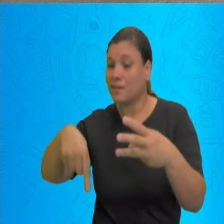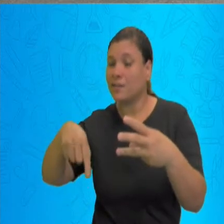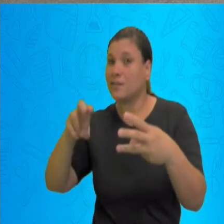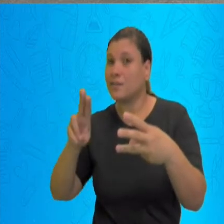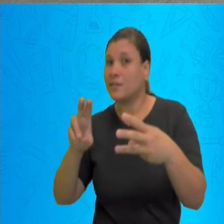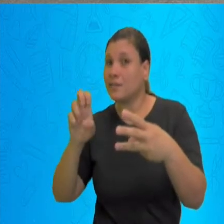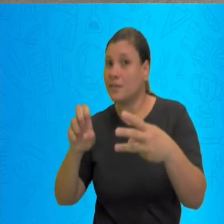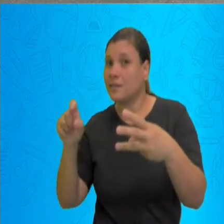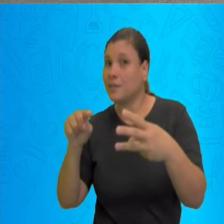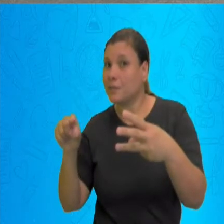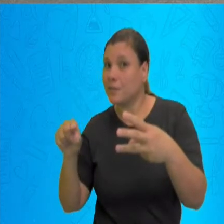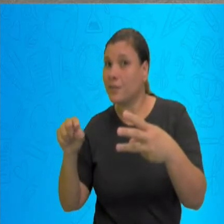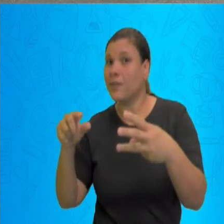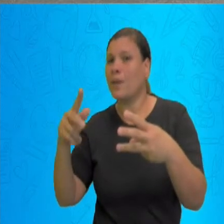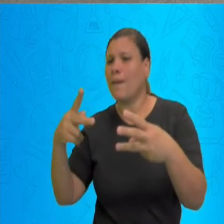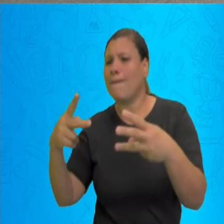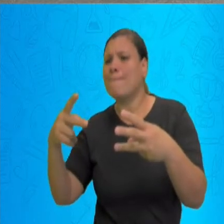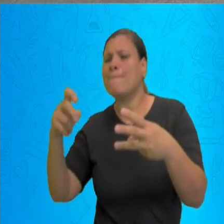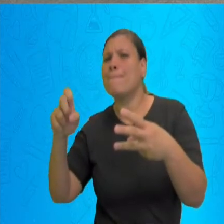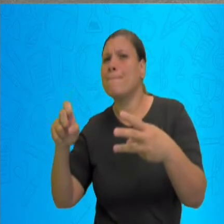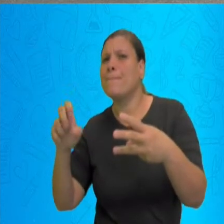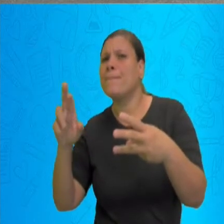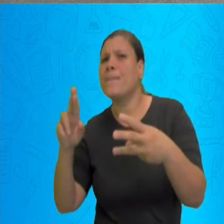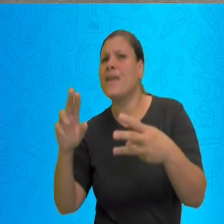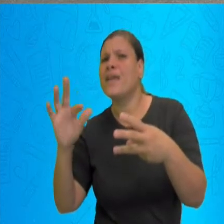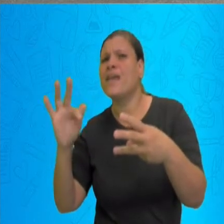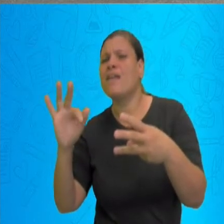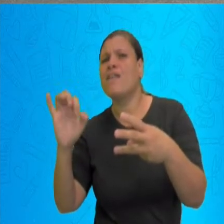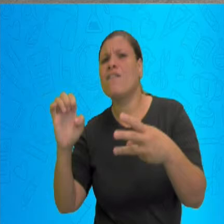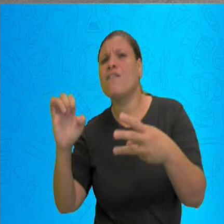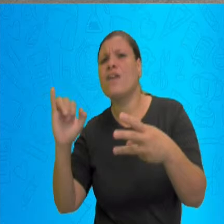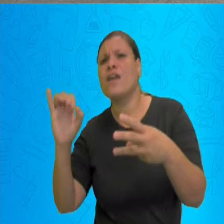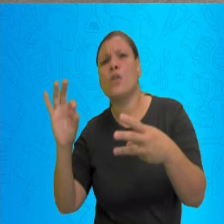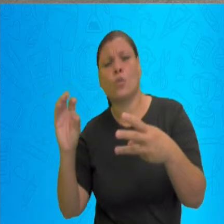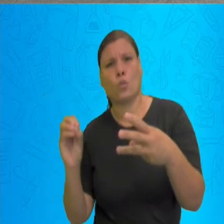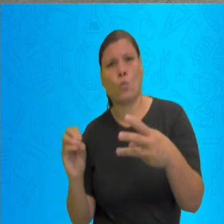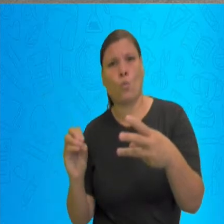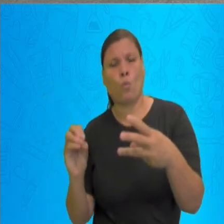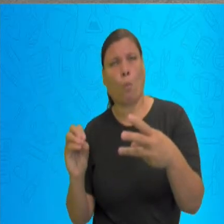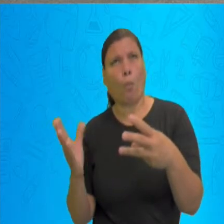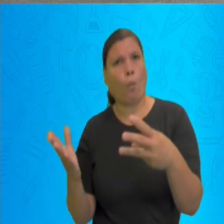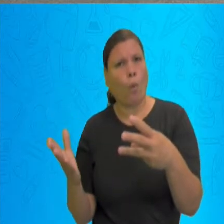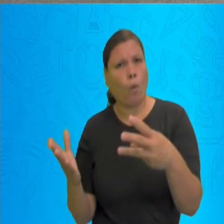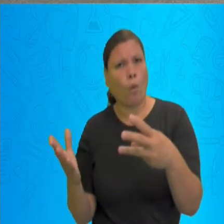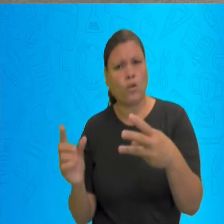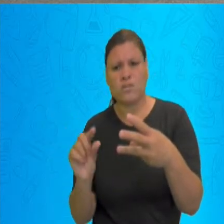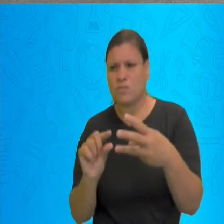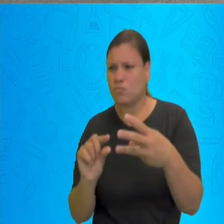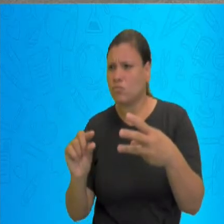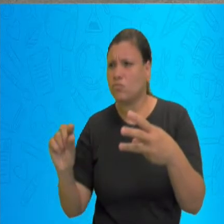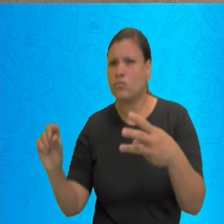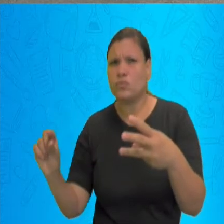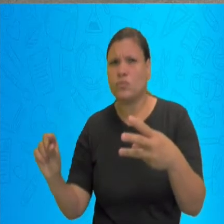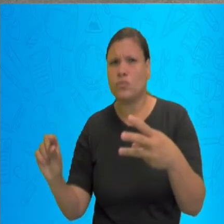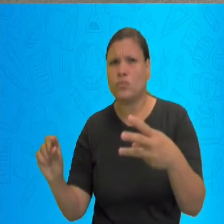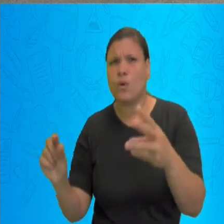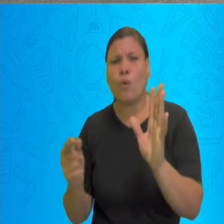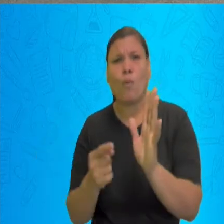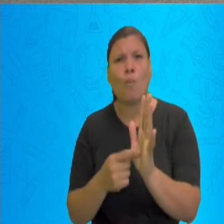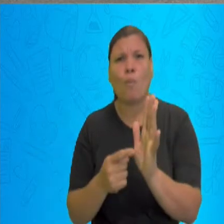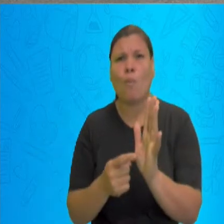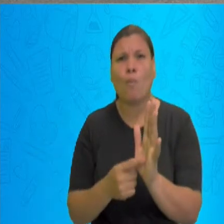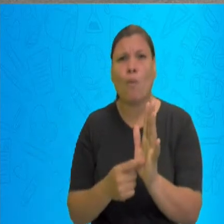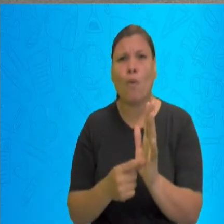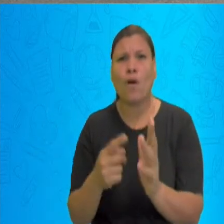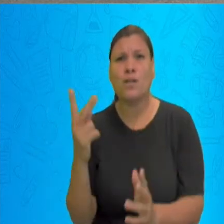com o pretérito perfeito. Ou seja, eu terei 2 orações com 2 verbos